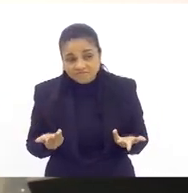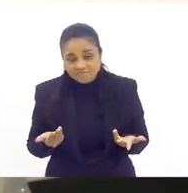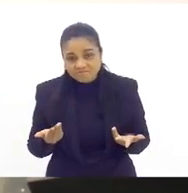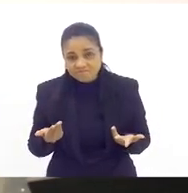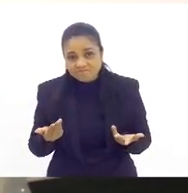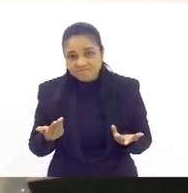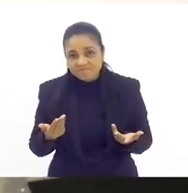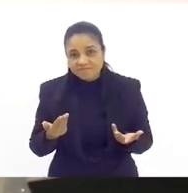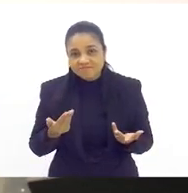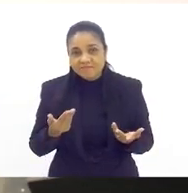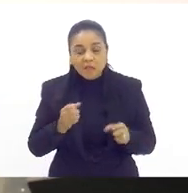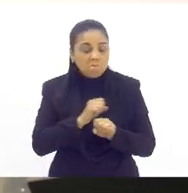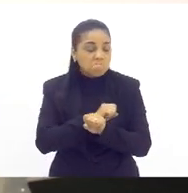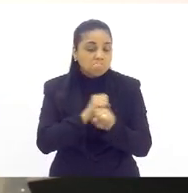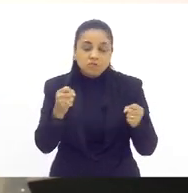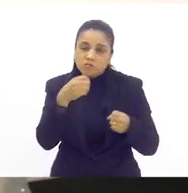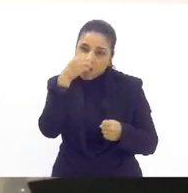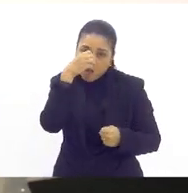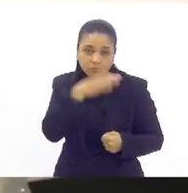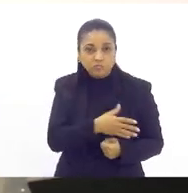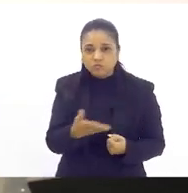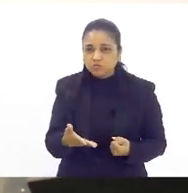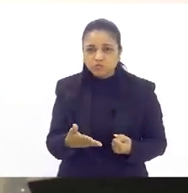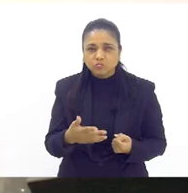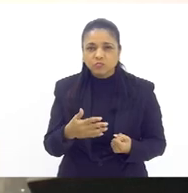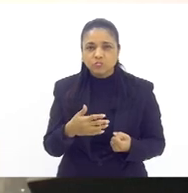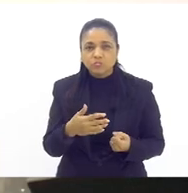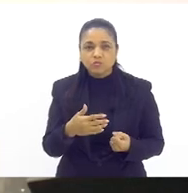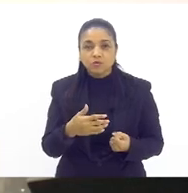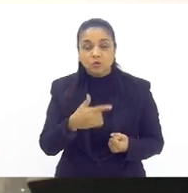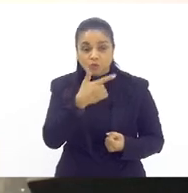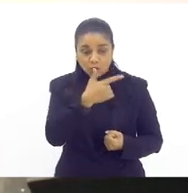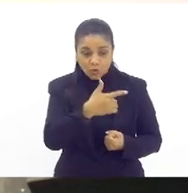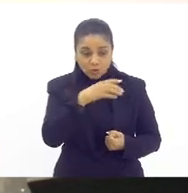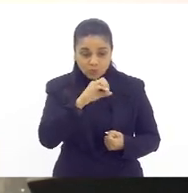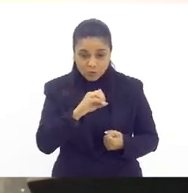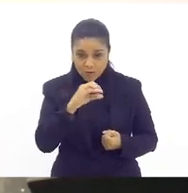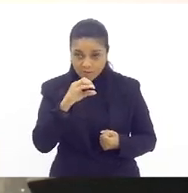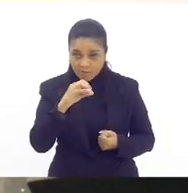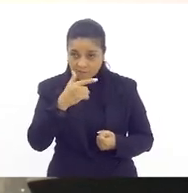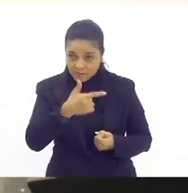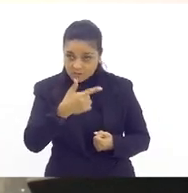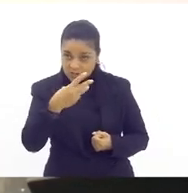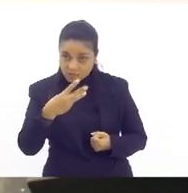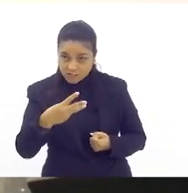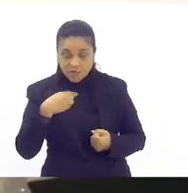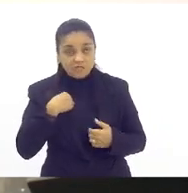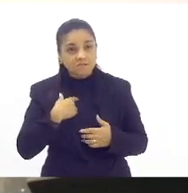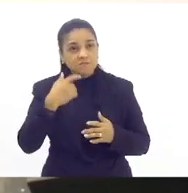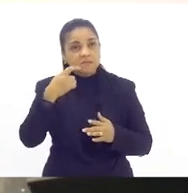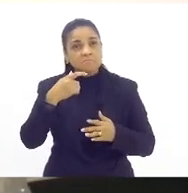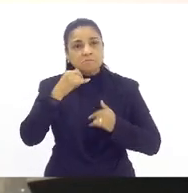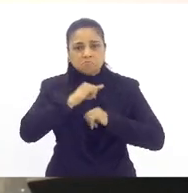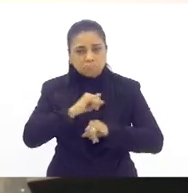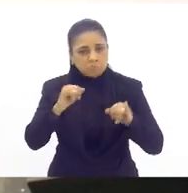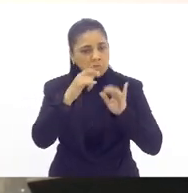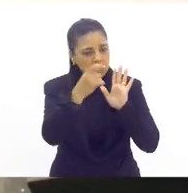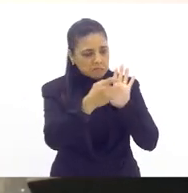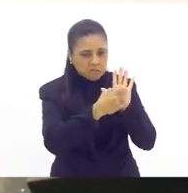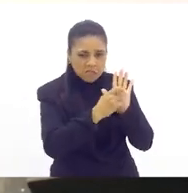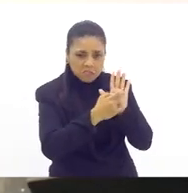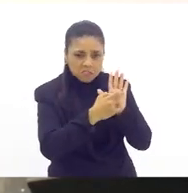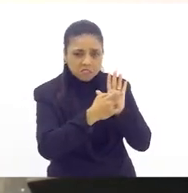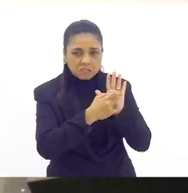completamente admissível absurdo você não ter no ano de 2023 onde a gente se fala Inteligência Artificial chat